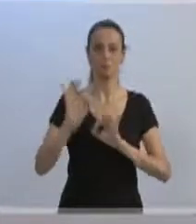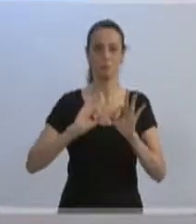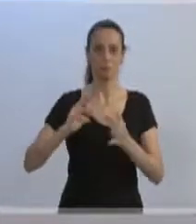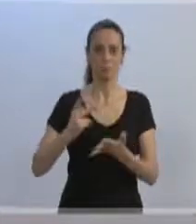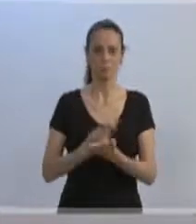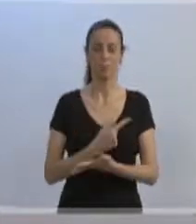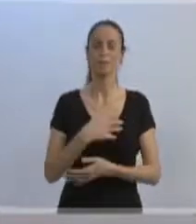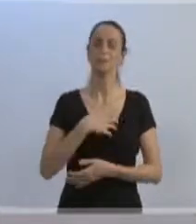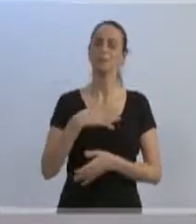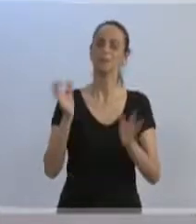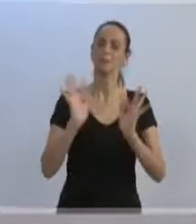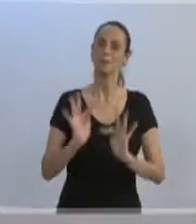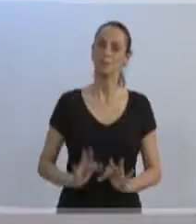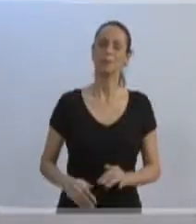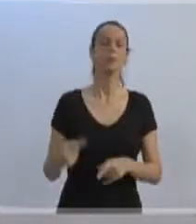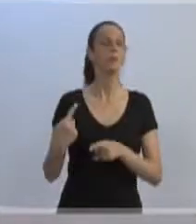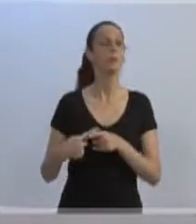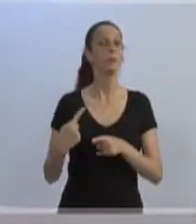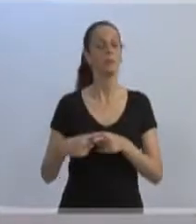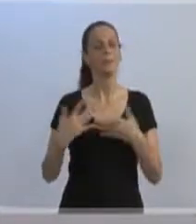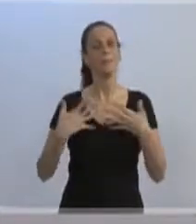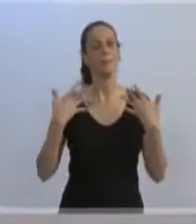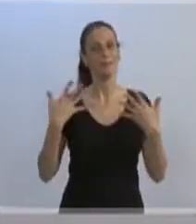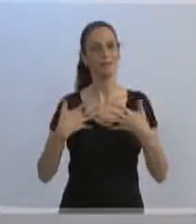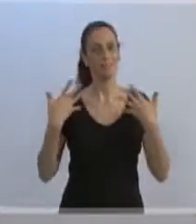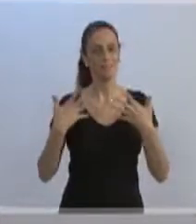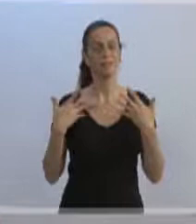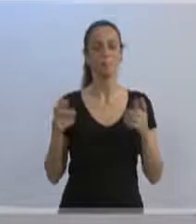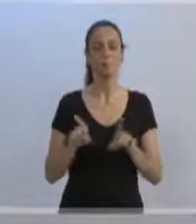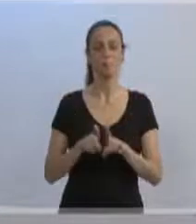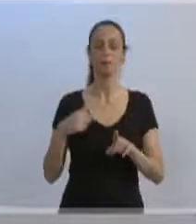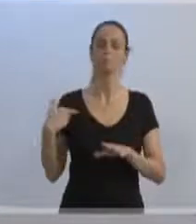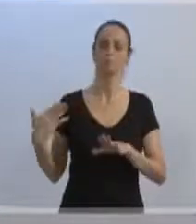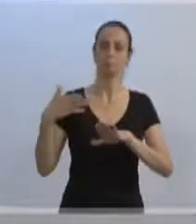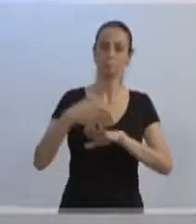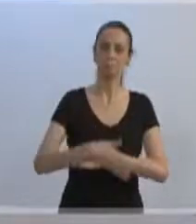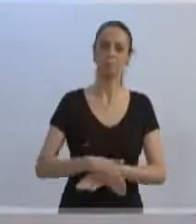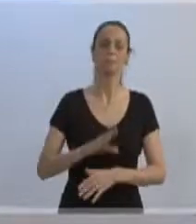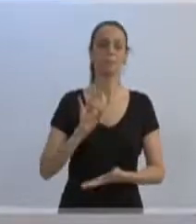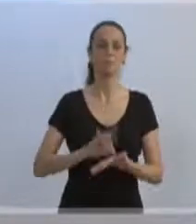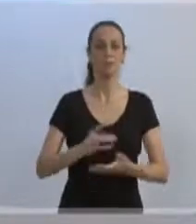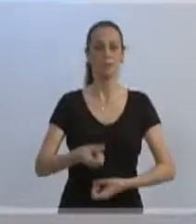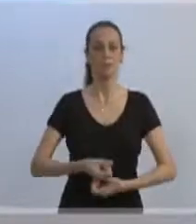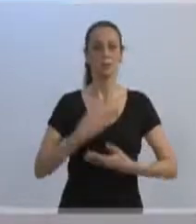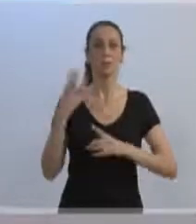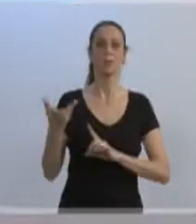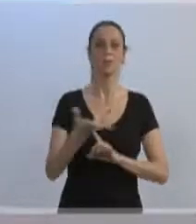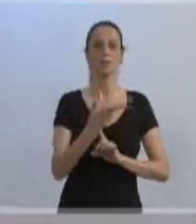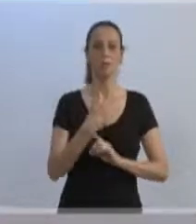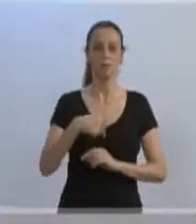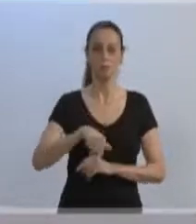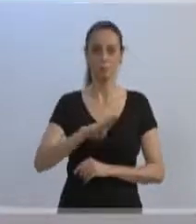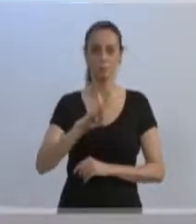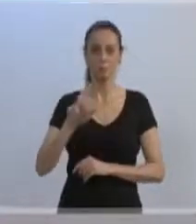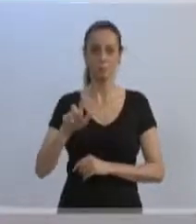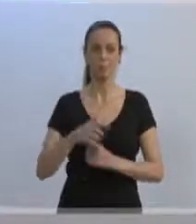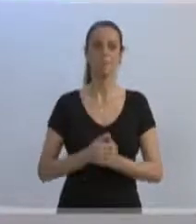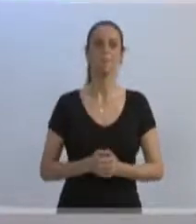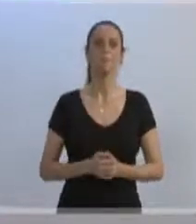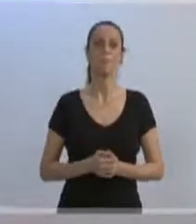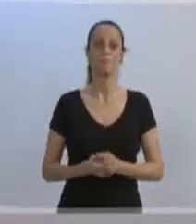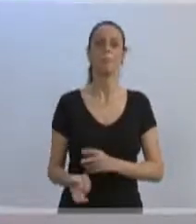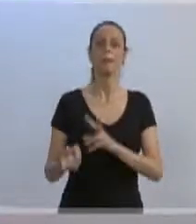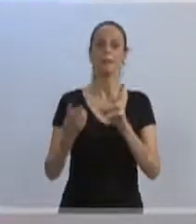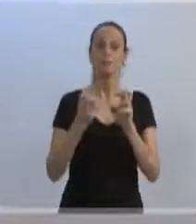muito feliz nós pré é com muita alegria é que presenciou a manifestação da arte na nossa cidade a gente sente